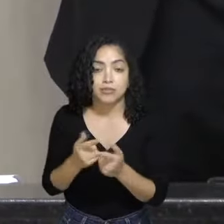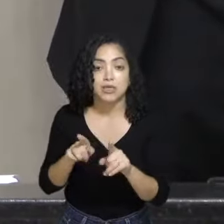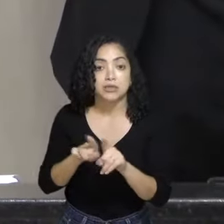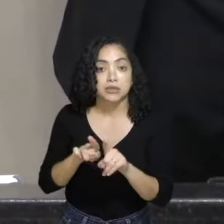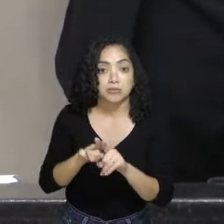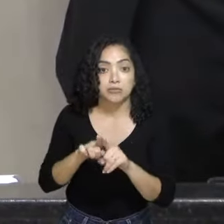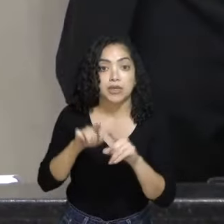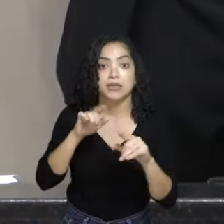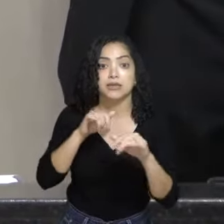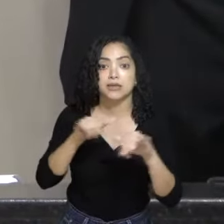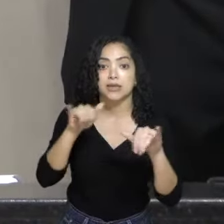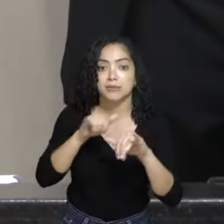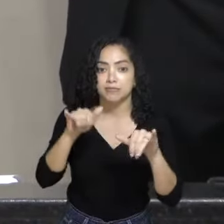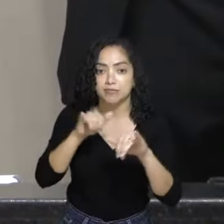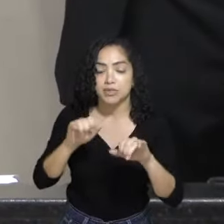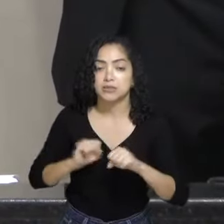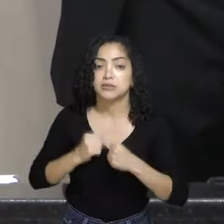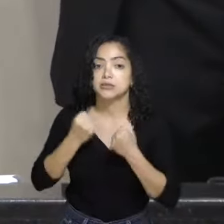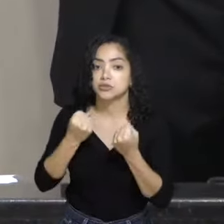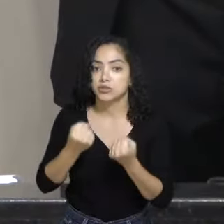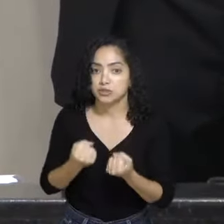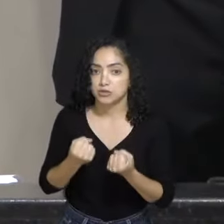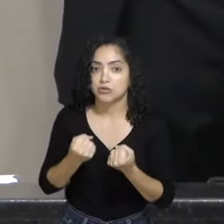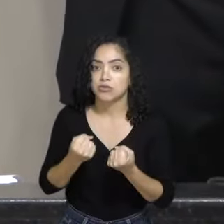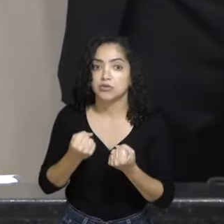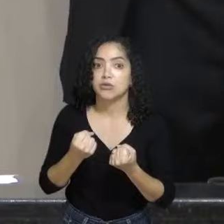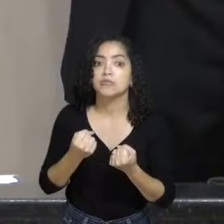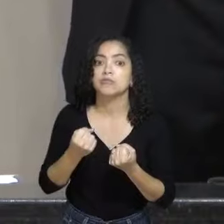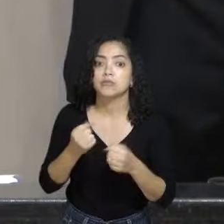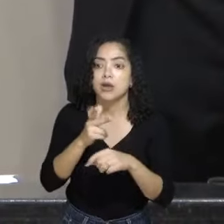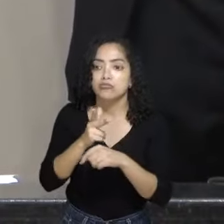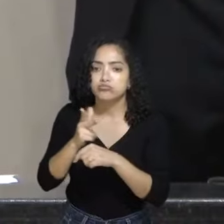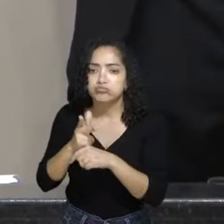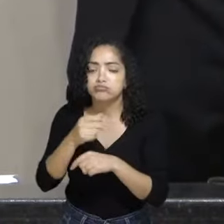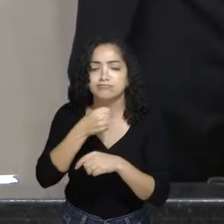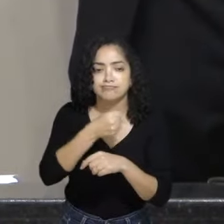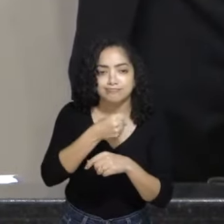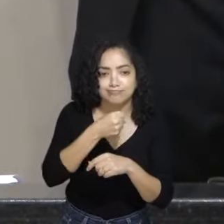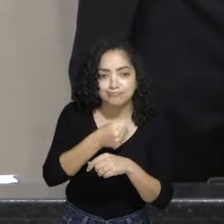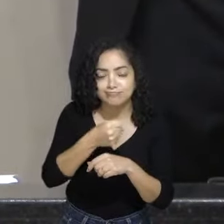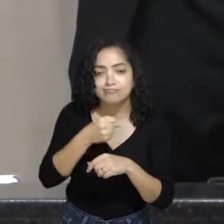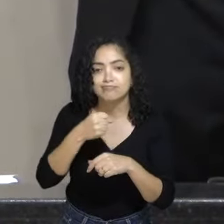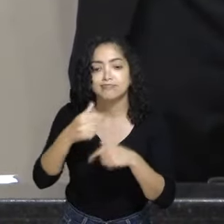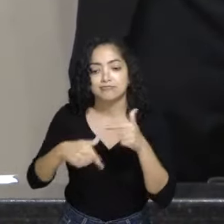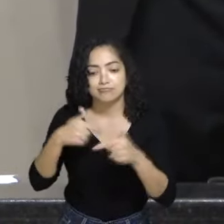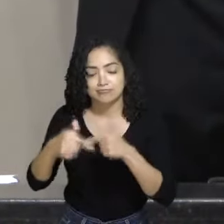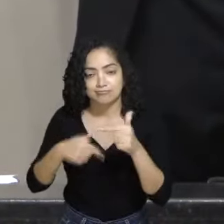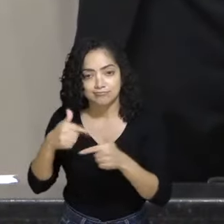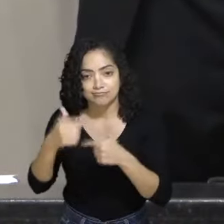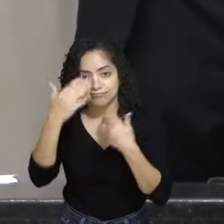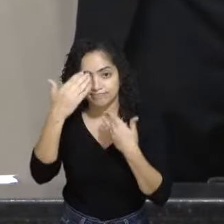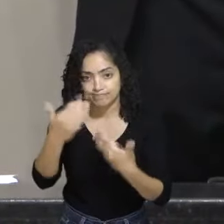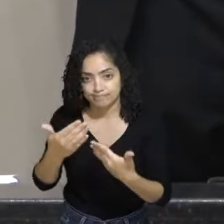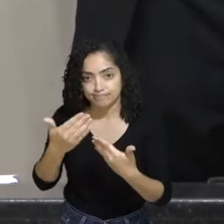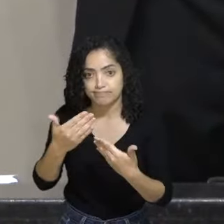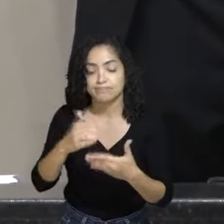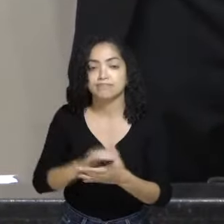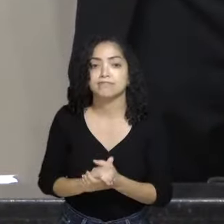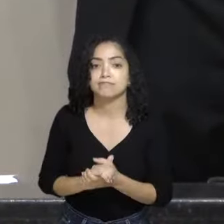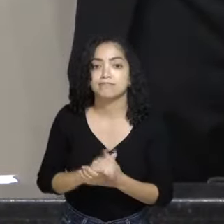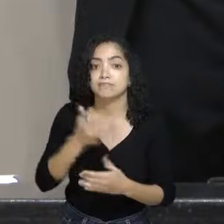imprensa, que sempre se dedicou a cobrir nossas atividades. Agradeço a todos, fazendo votos de Feliz Natal e um